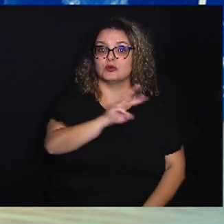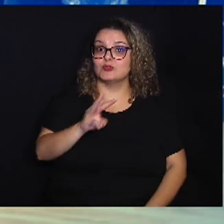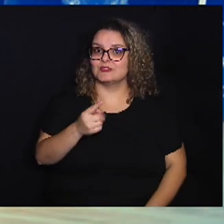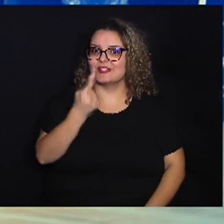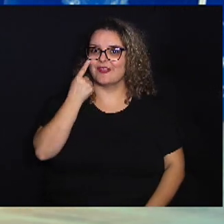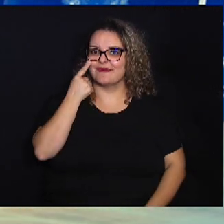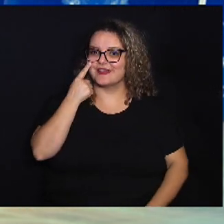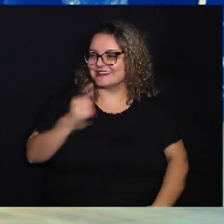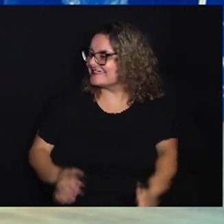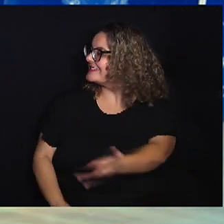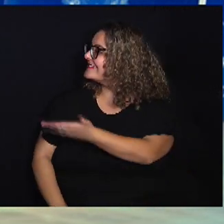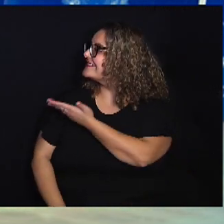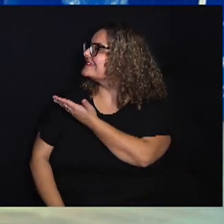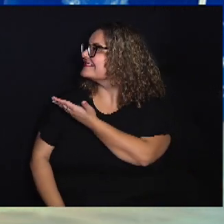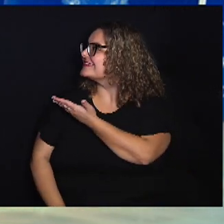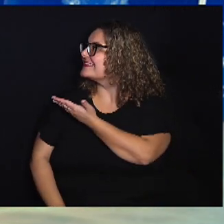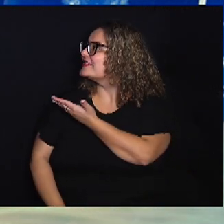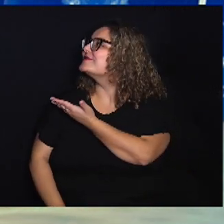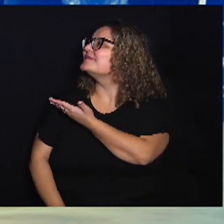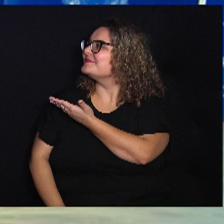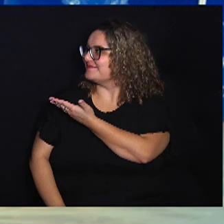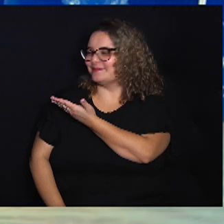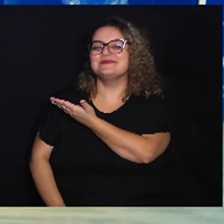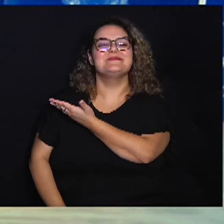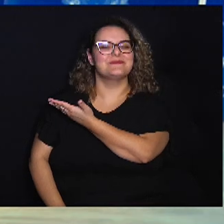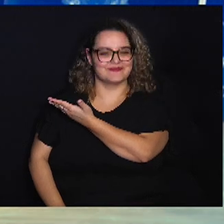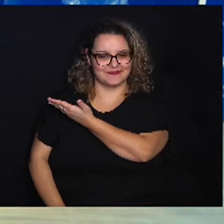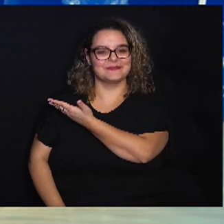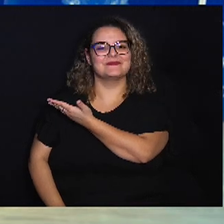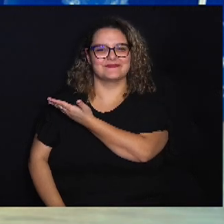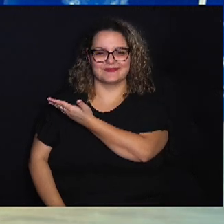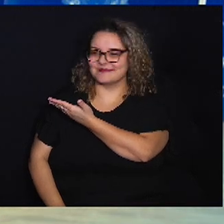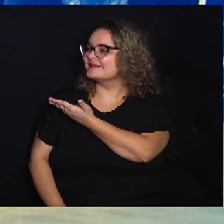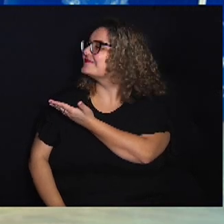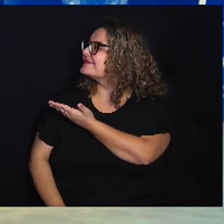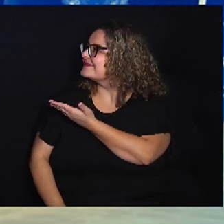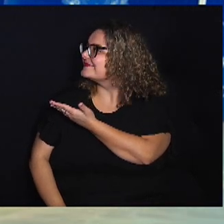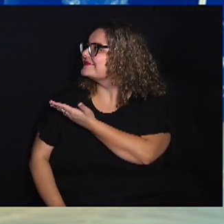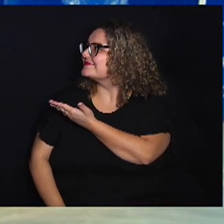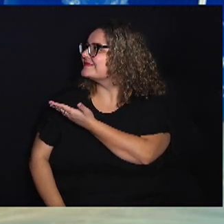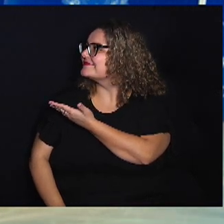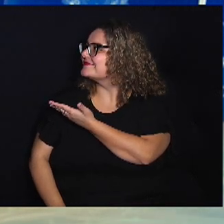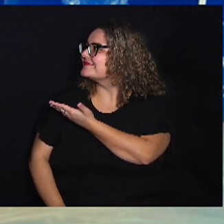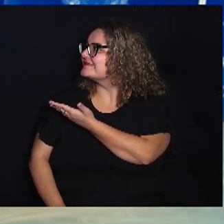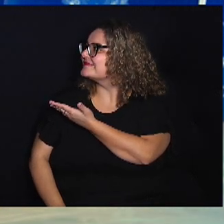do portal do Cidadão. Cidadão sem o tio,